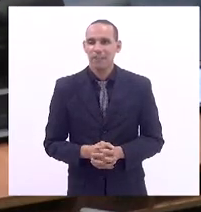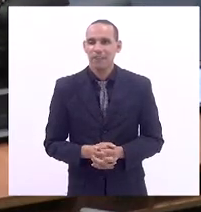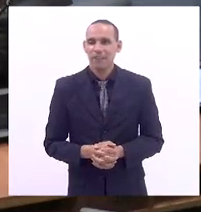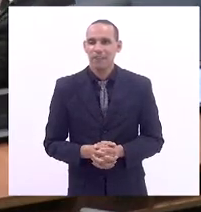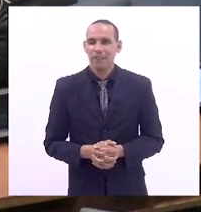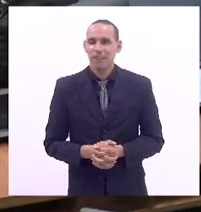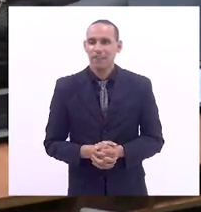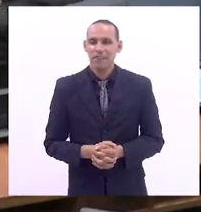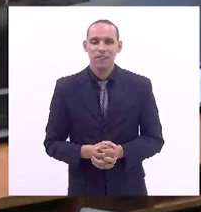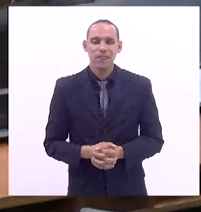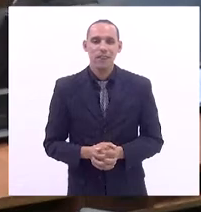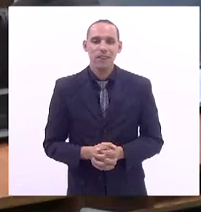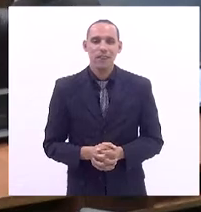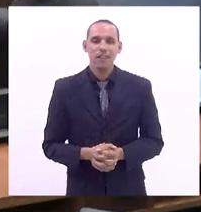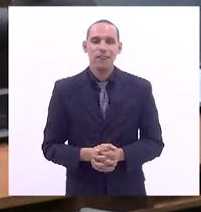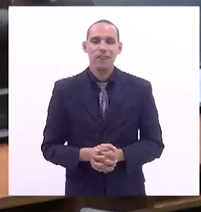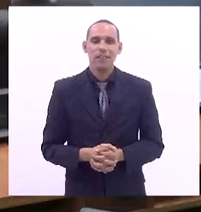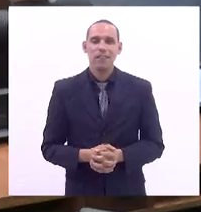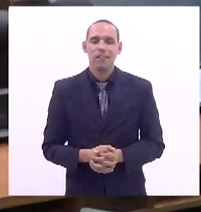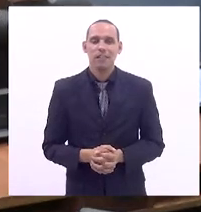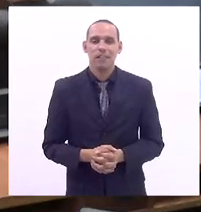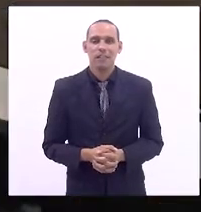E aí